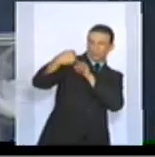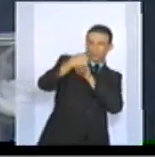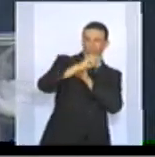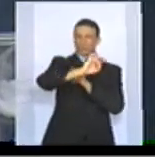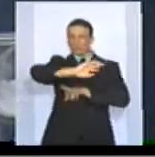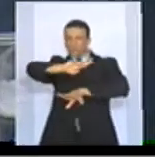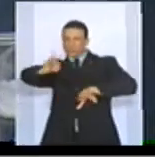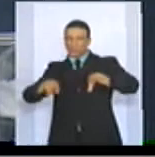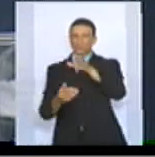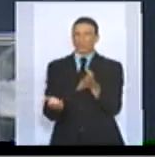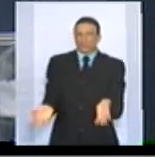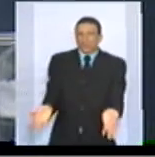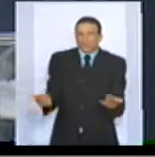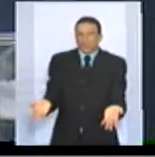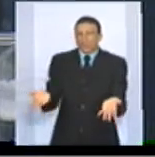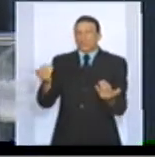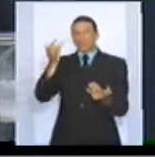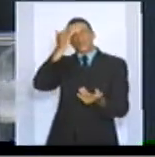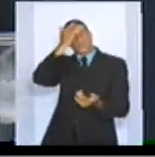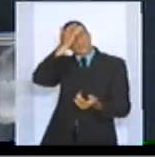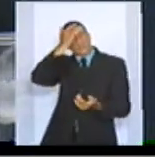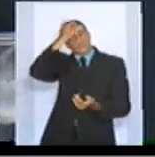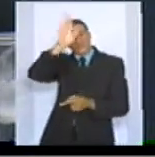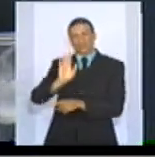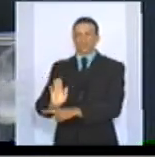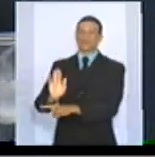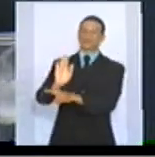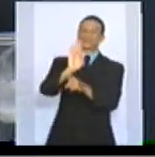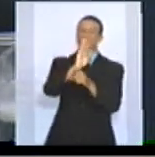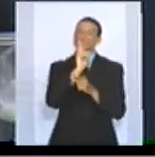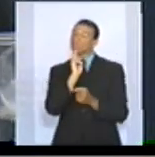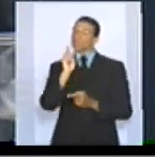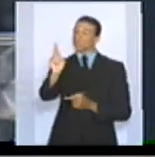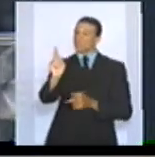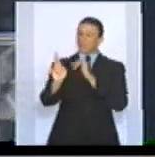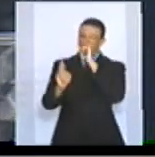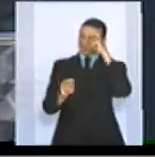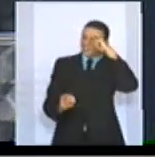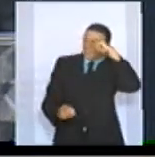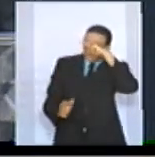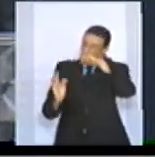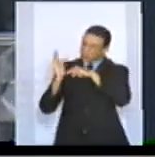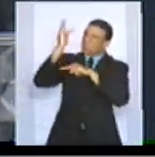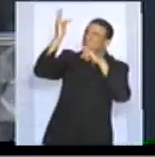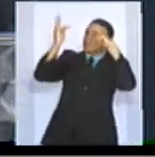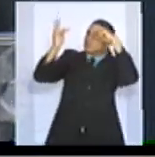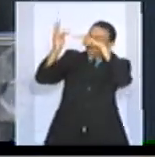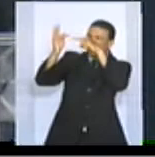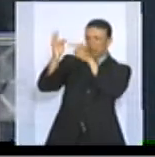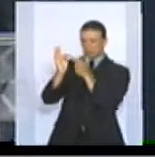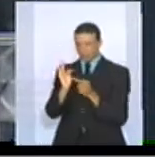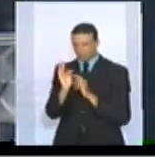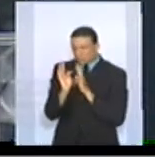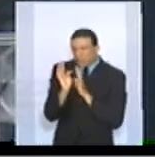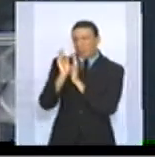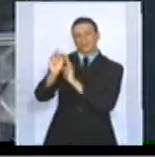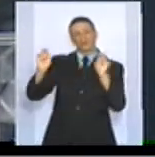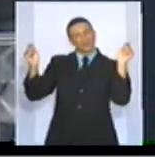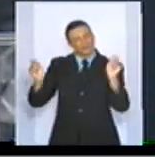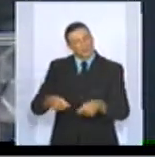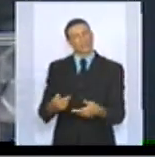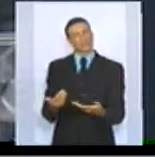conceitualmente leve, capaz, portanto, de responder aos desafios do futuro, de uma atividade que segue se